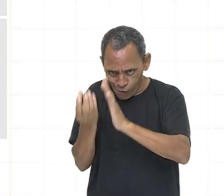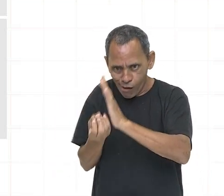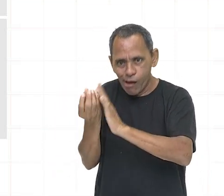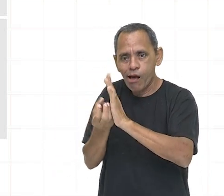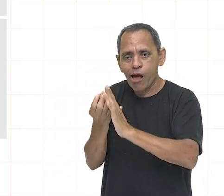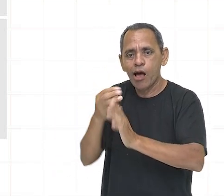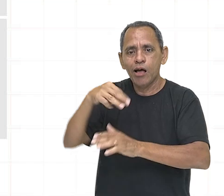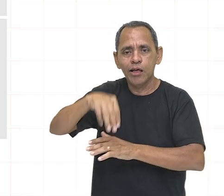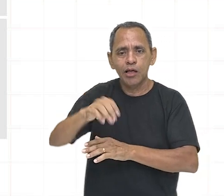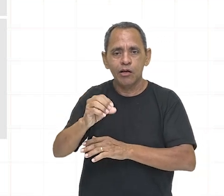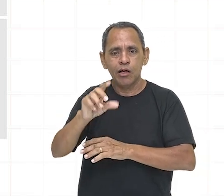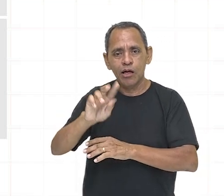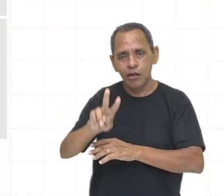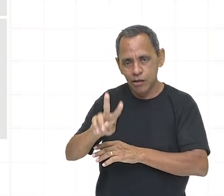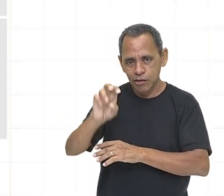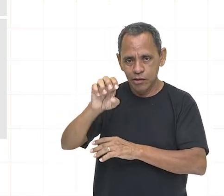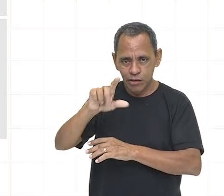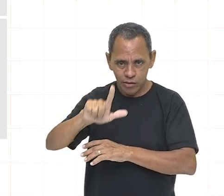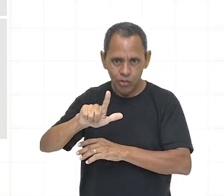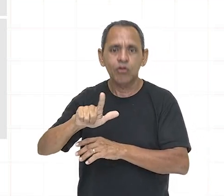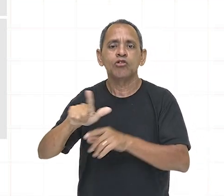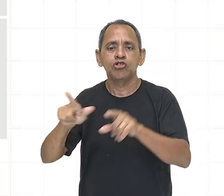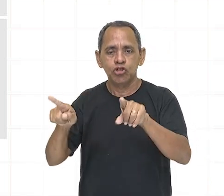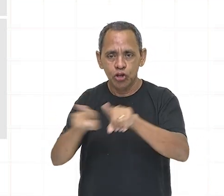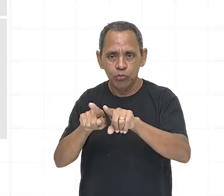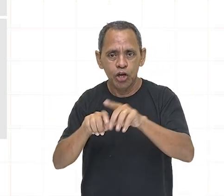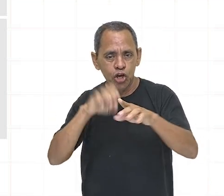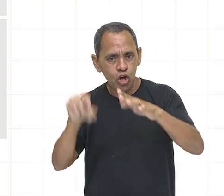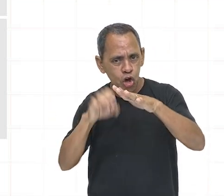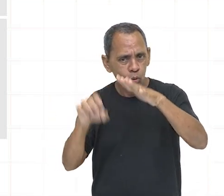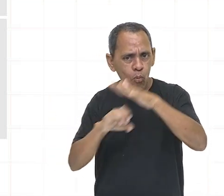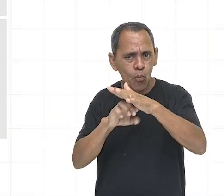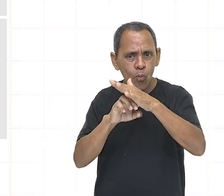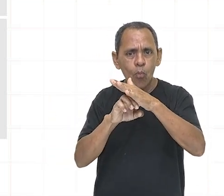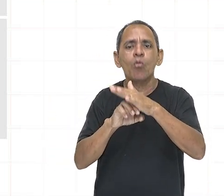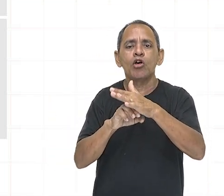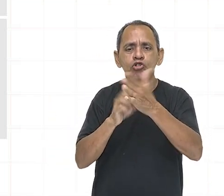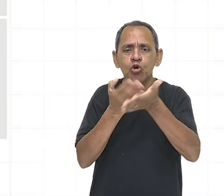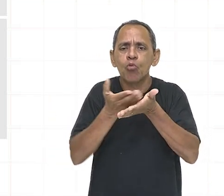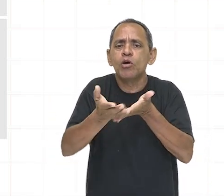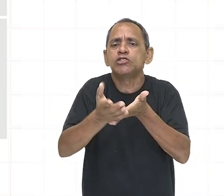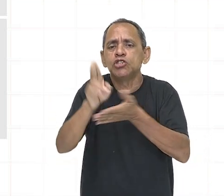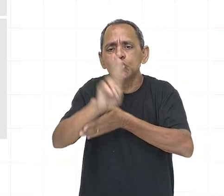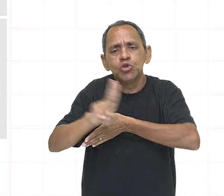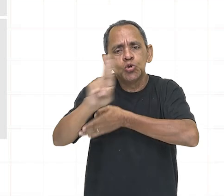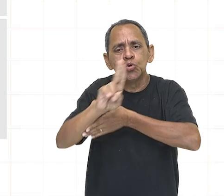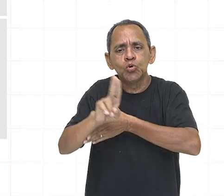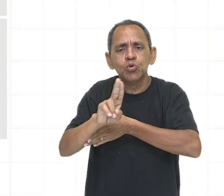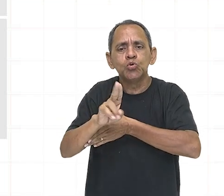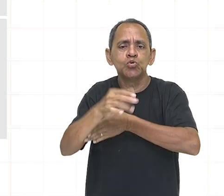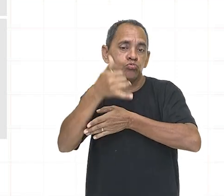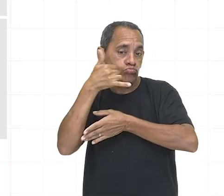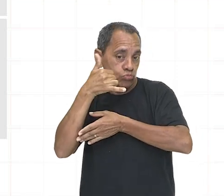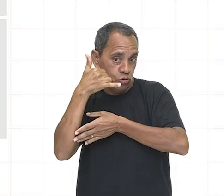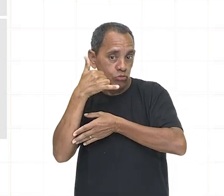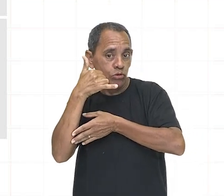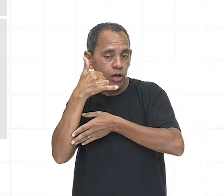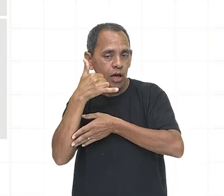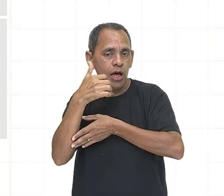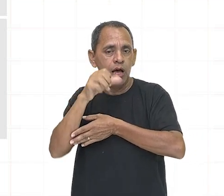com empresas pioneiras, né, da tecnologia, com a utilização de smartphones e